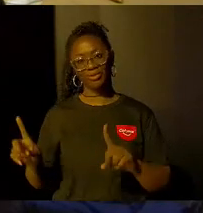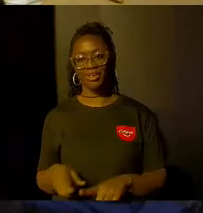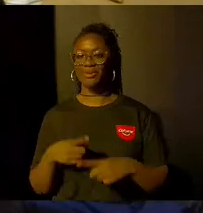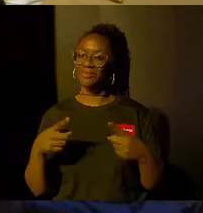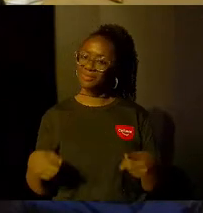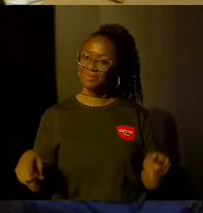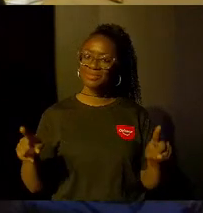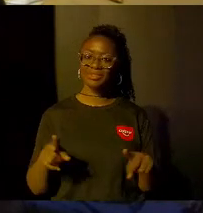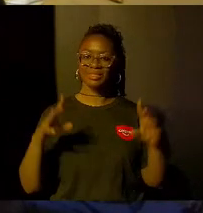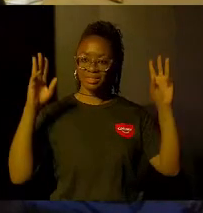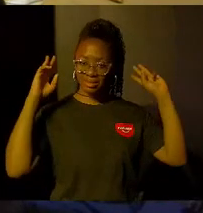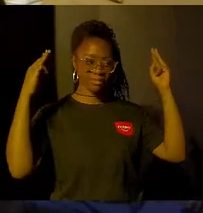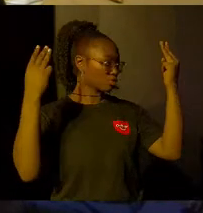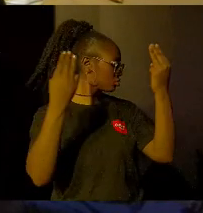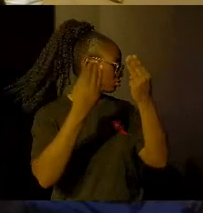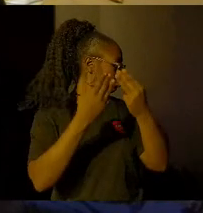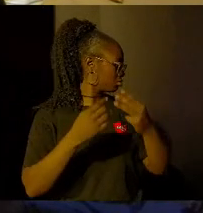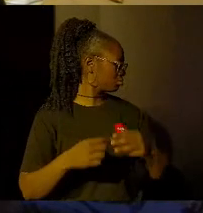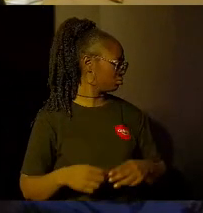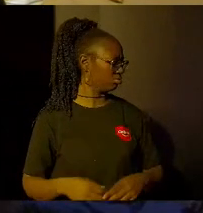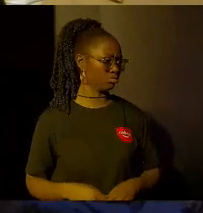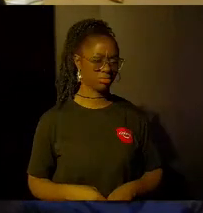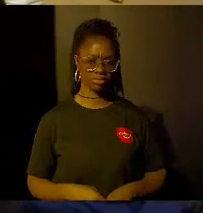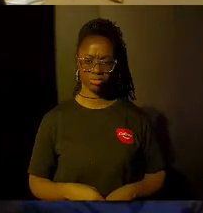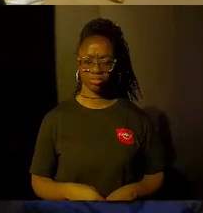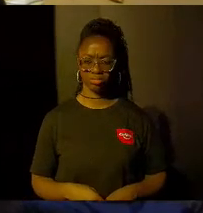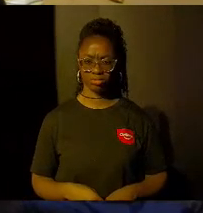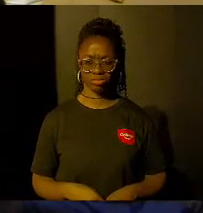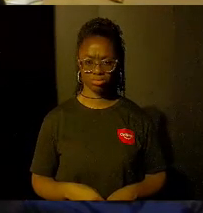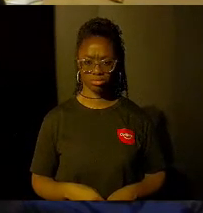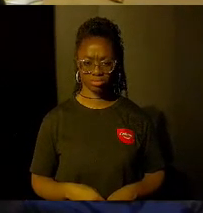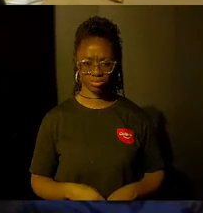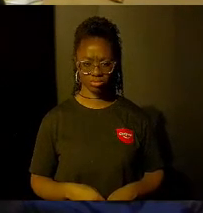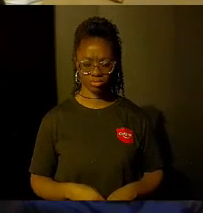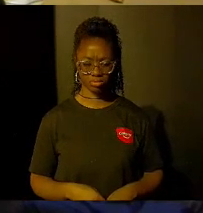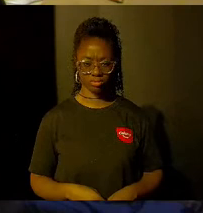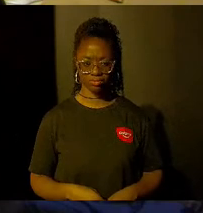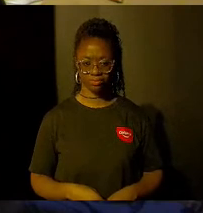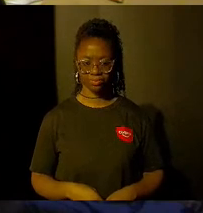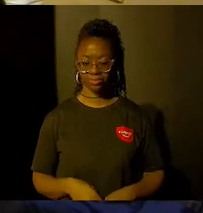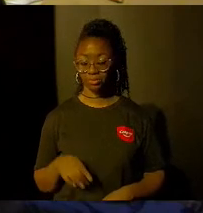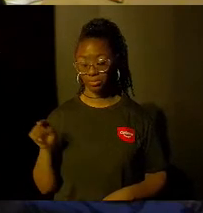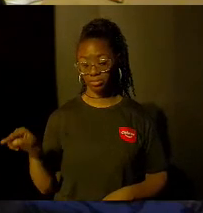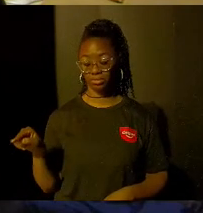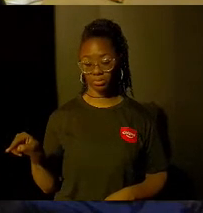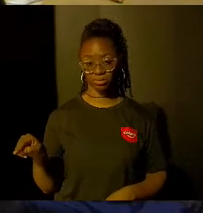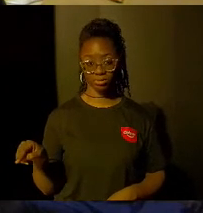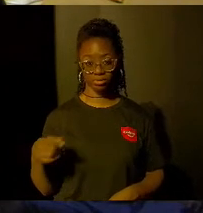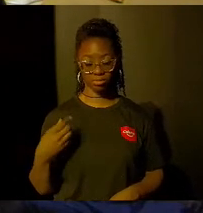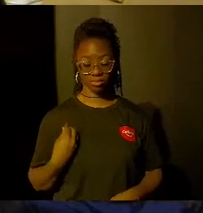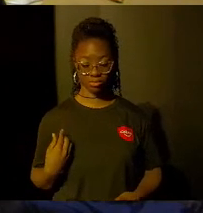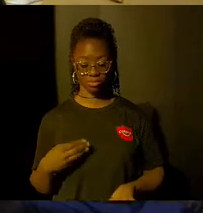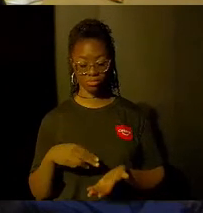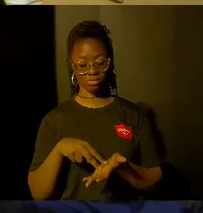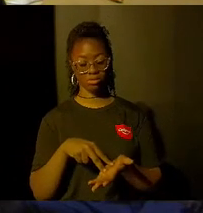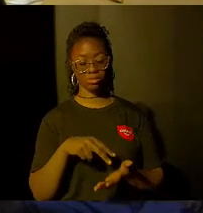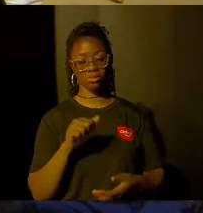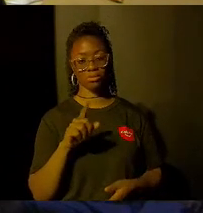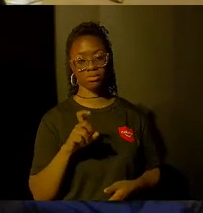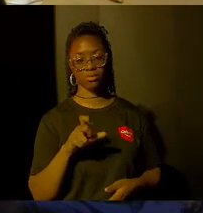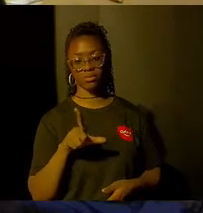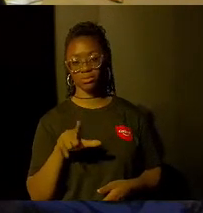mexicana conto para ele a presença de Adélia e acrescendo a cada dia